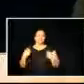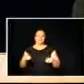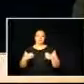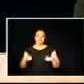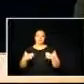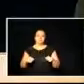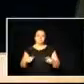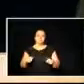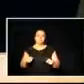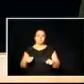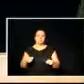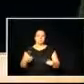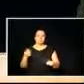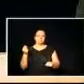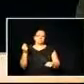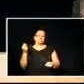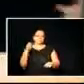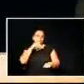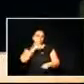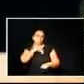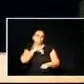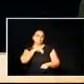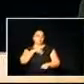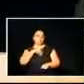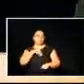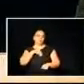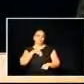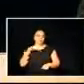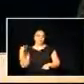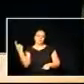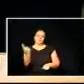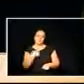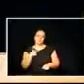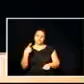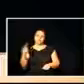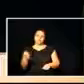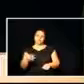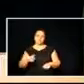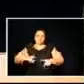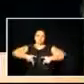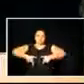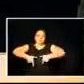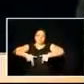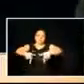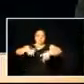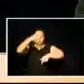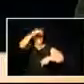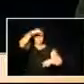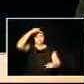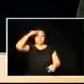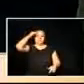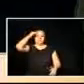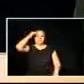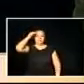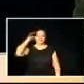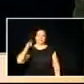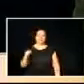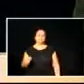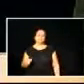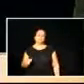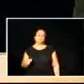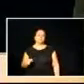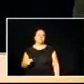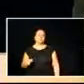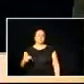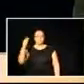gari até o médico, engenheiro, arquiteto, porém, depende única e exclusivamente do prefeito, qual nós estamos fazendo apelo aí novamente a